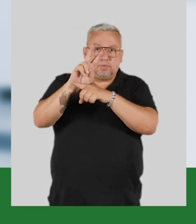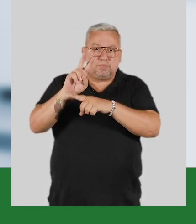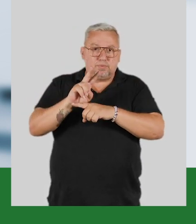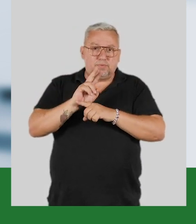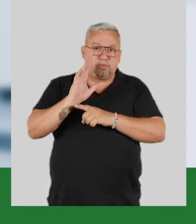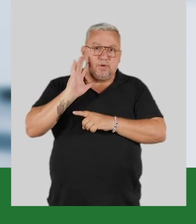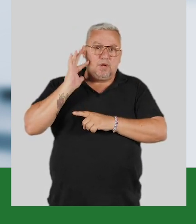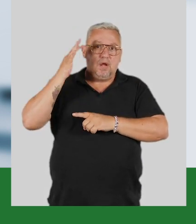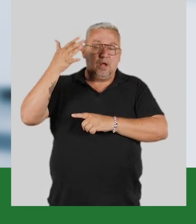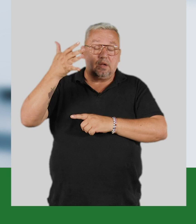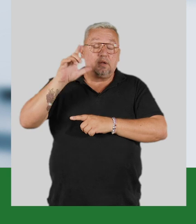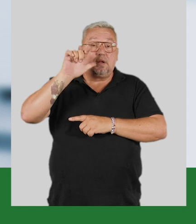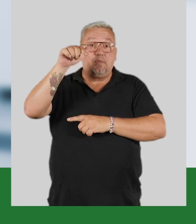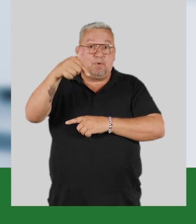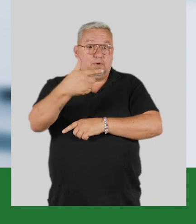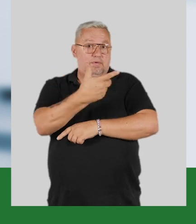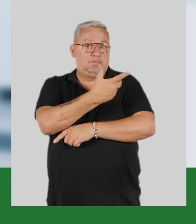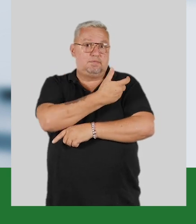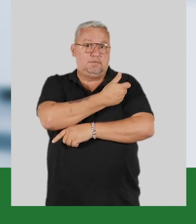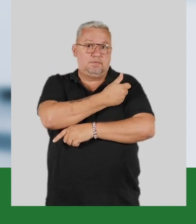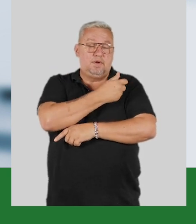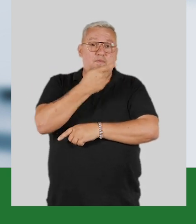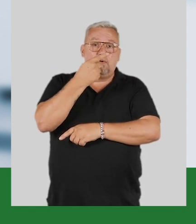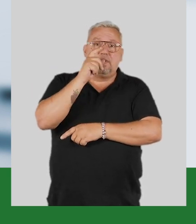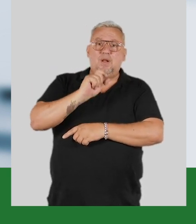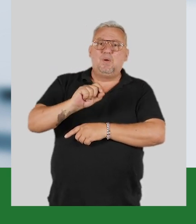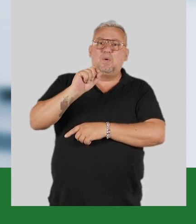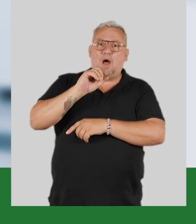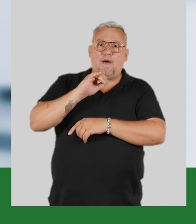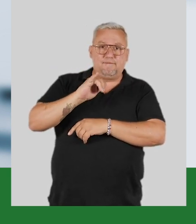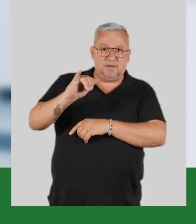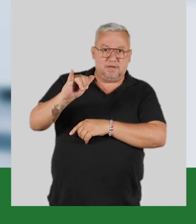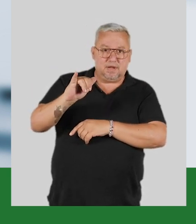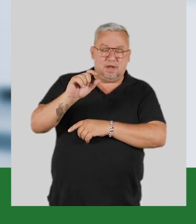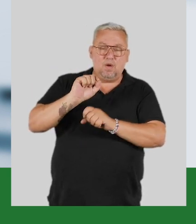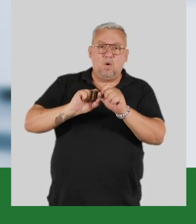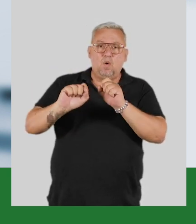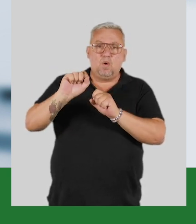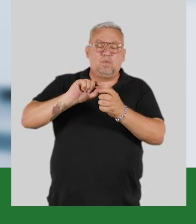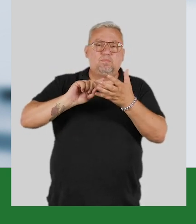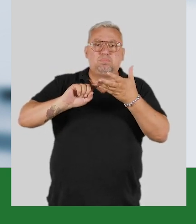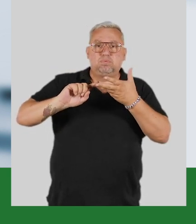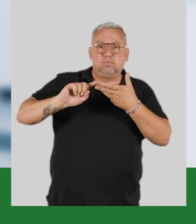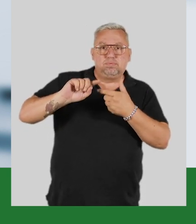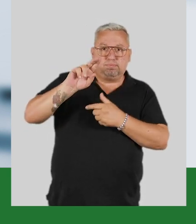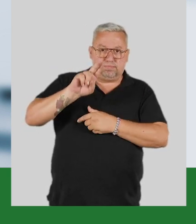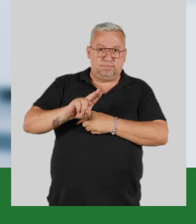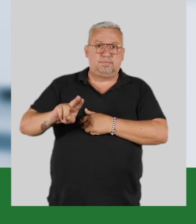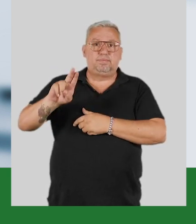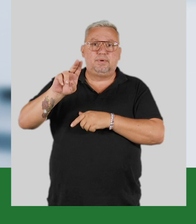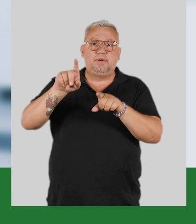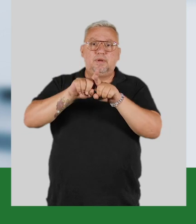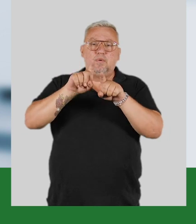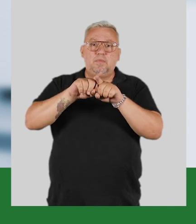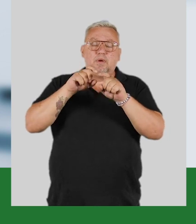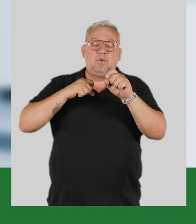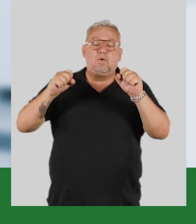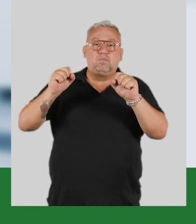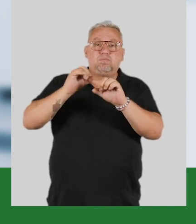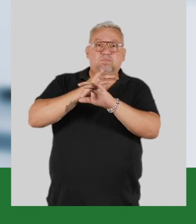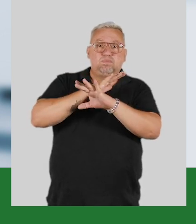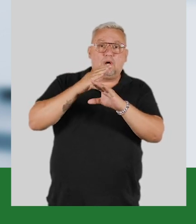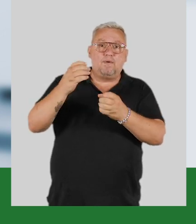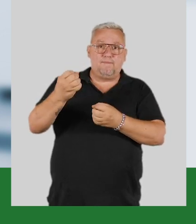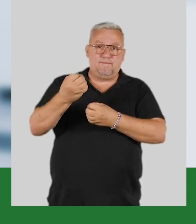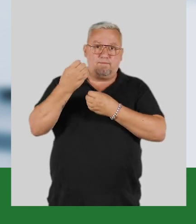adversos pós-vacinação. Eu vou falar o que notificar, quais são os instrumentos dessa vigilância e quais são os fluxos de